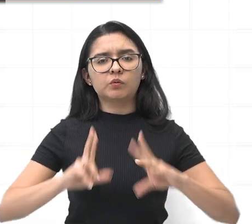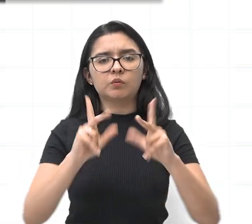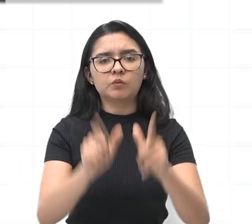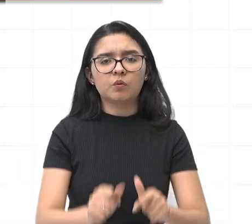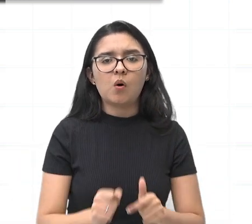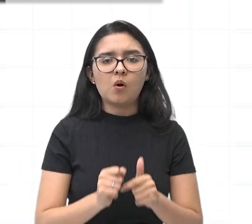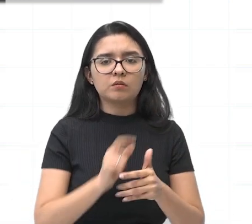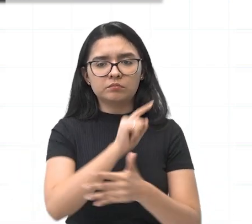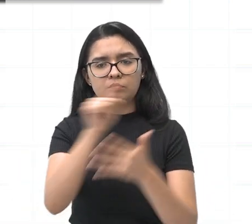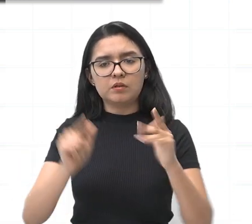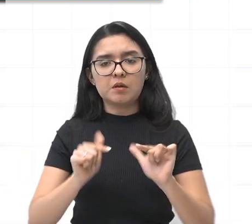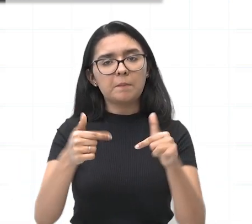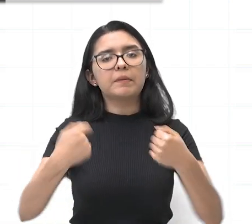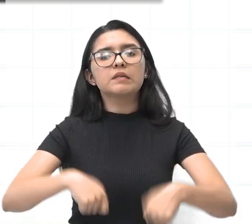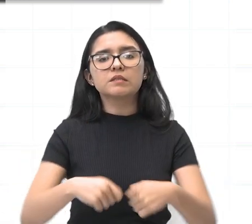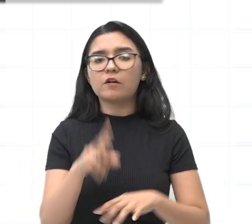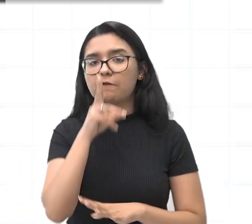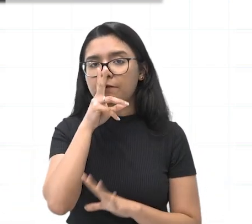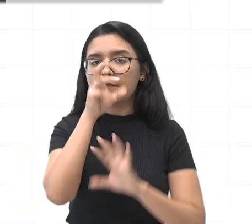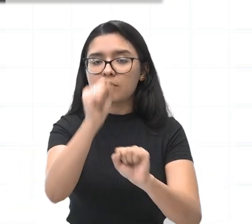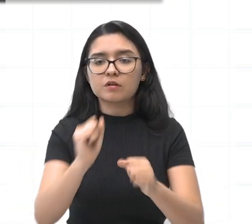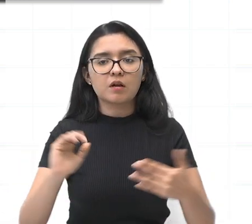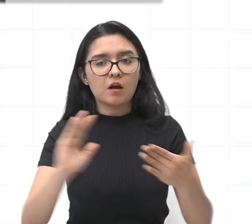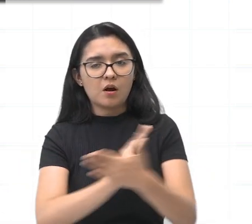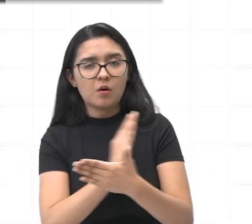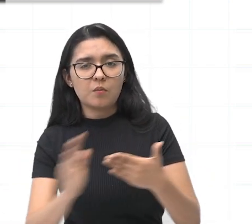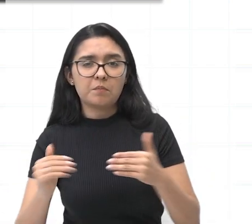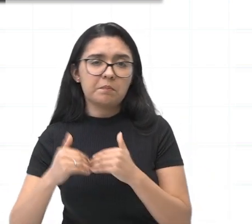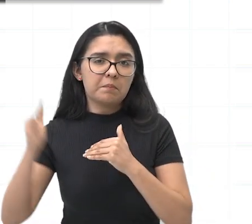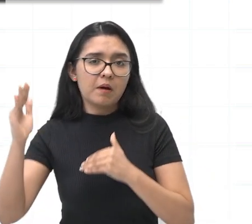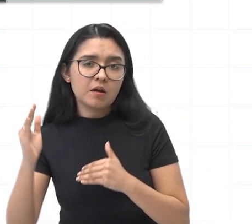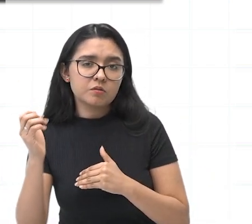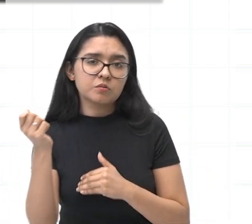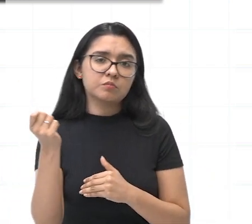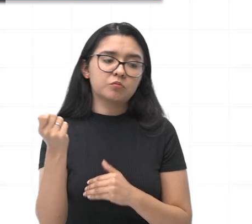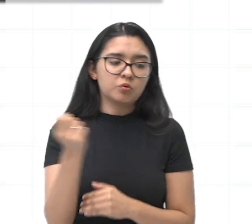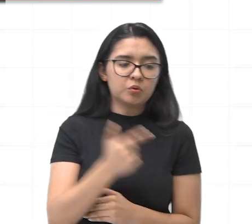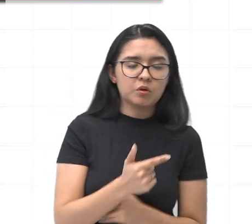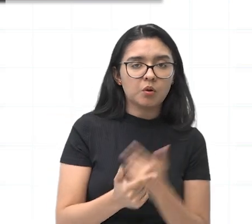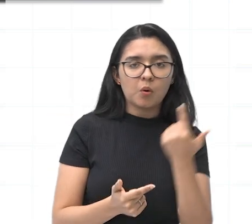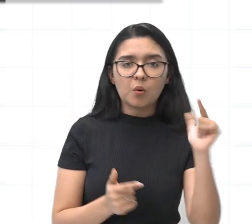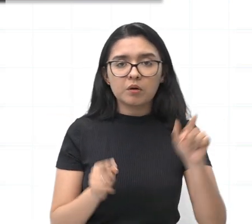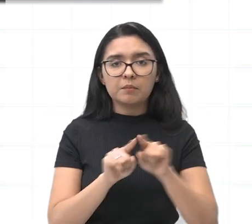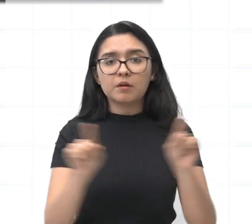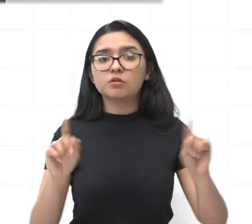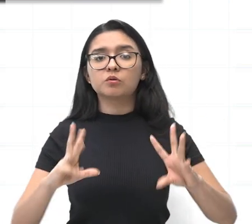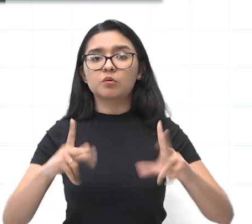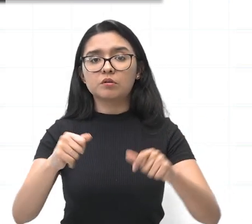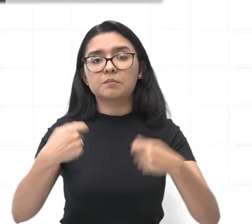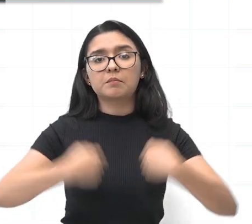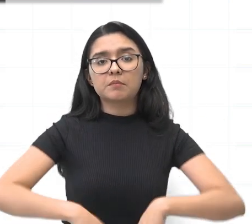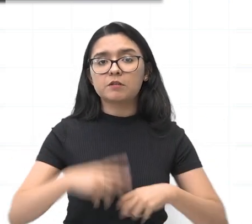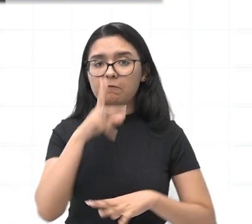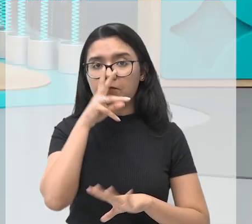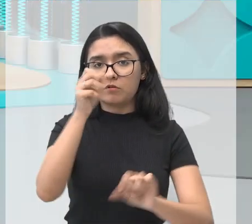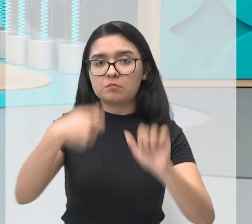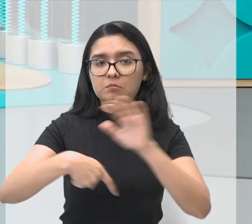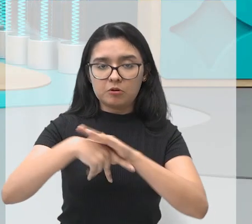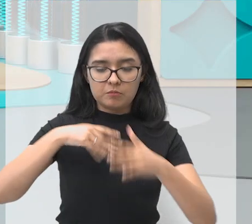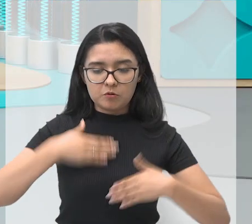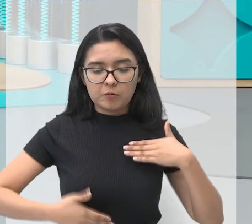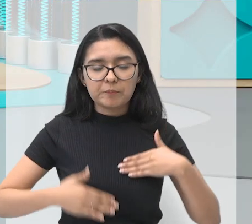atividades necessitam de força, algumas um pouco mais, outras um pouco menos, mas todas vão solicitar força do nosso